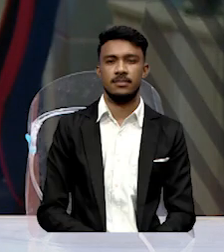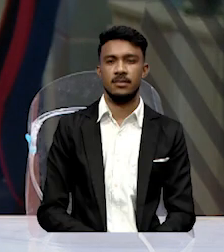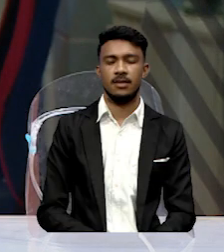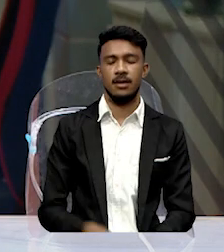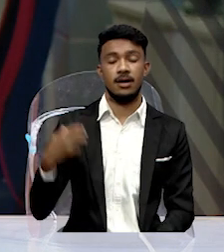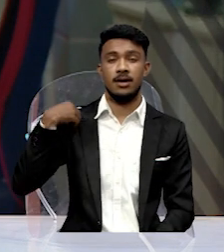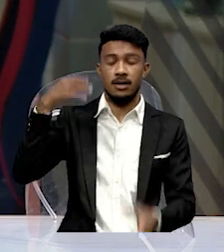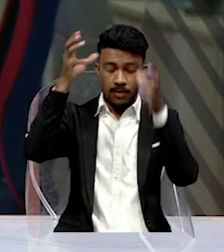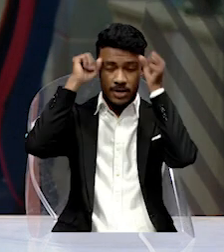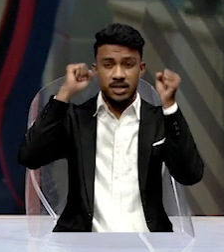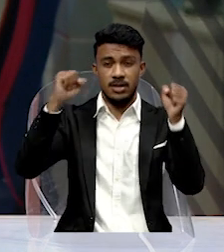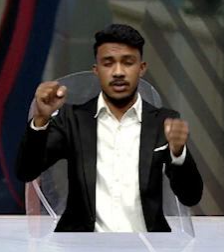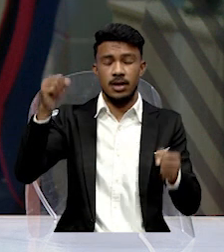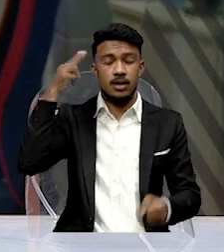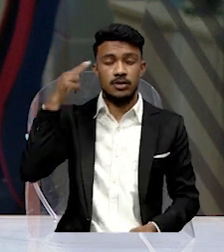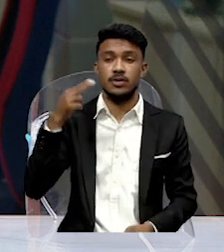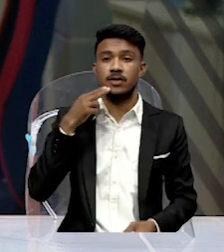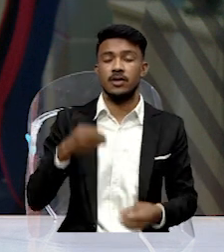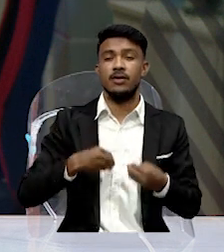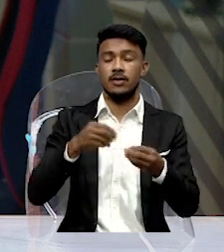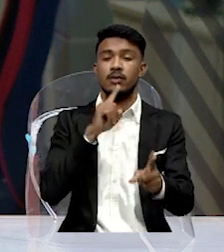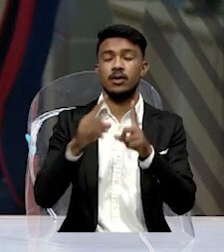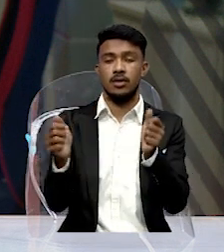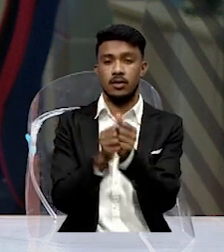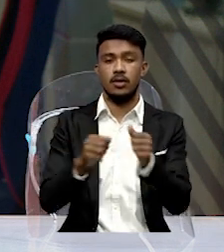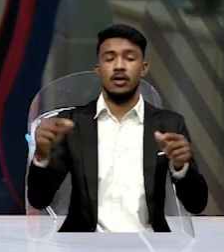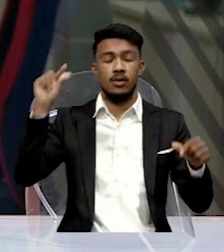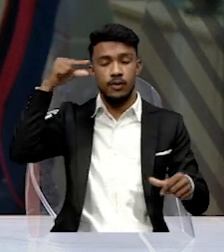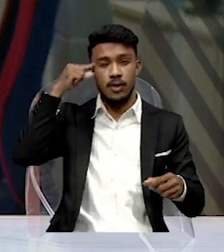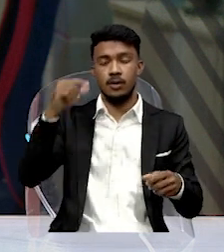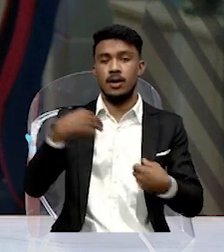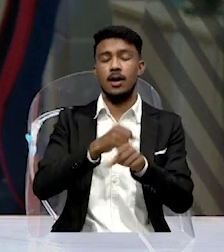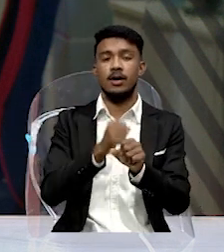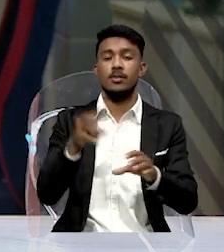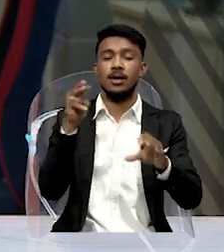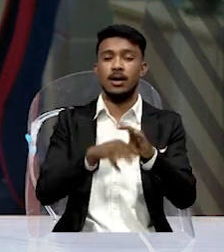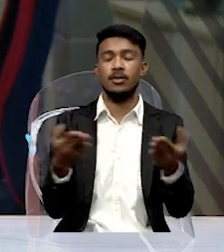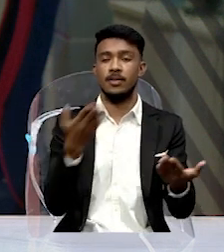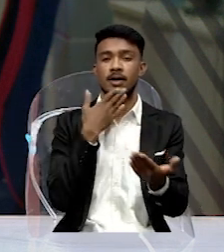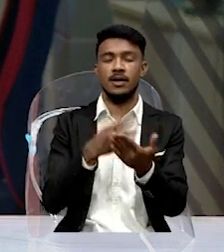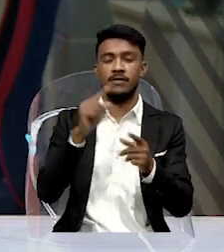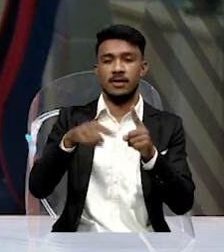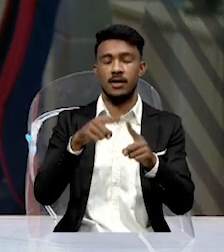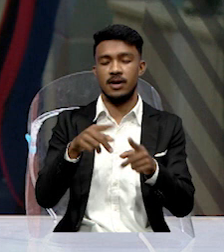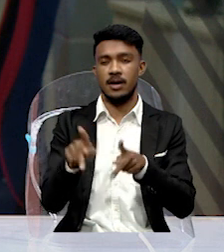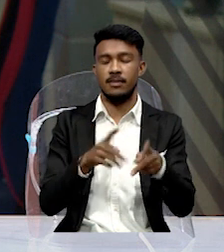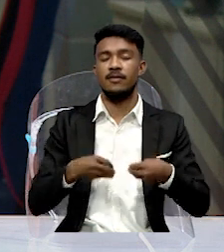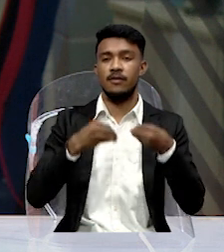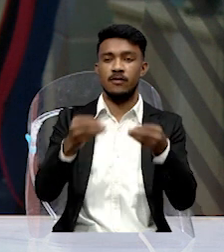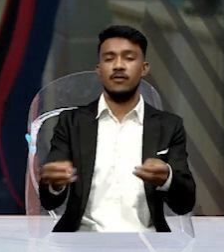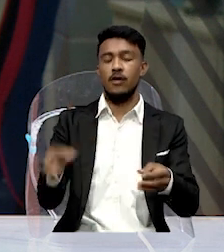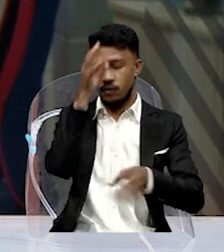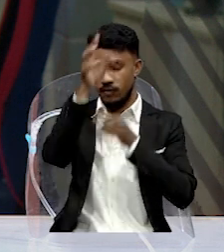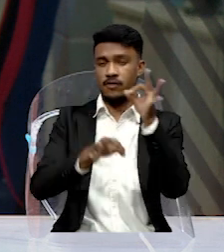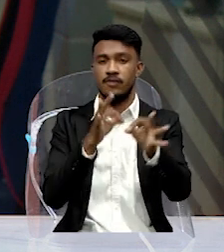Candidato Presidente da República, José Ramos Horta, se colhia o governo, atuar em mercado, nebe qualidade, banheira povo, for voto confiança,